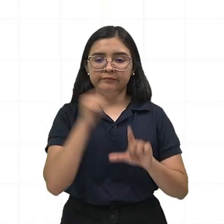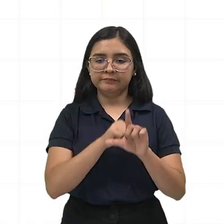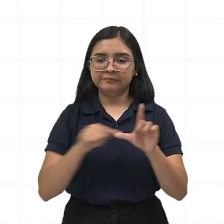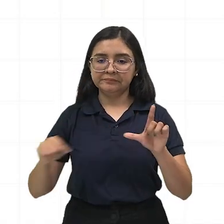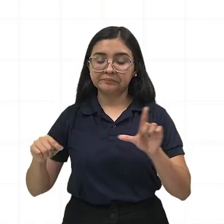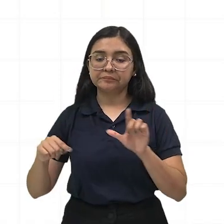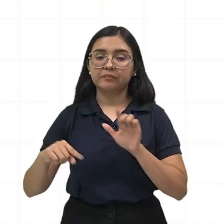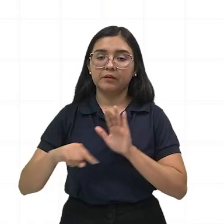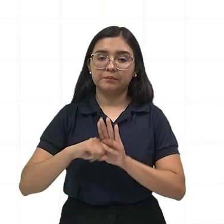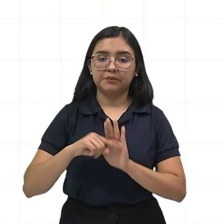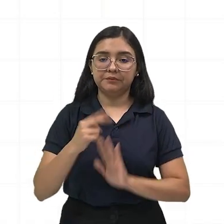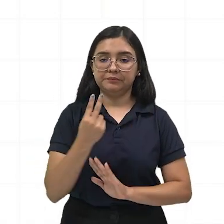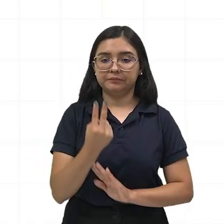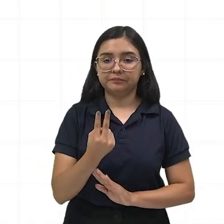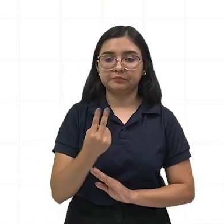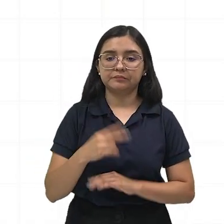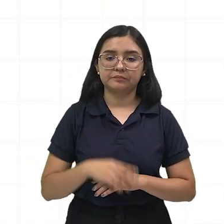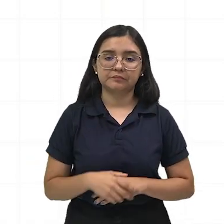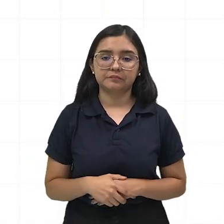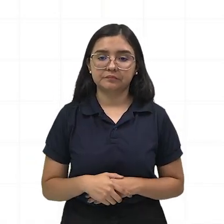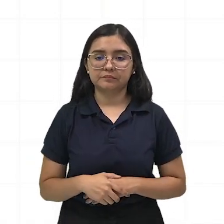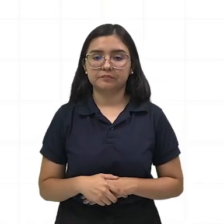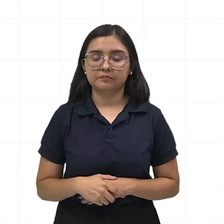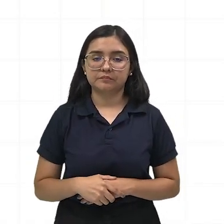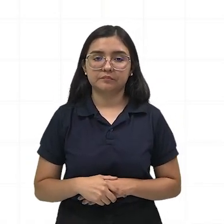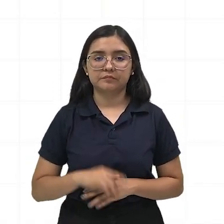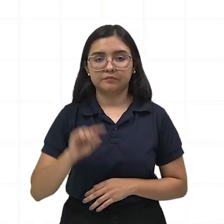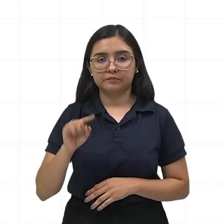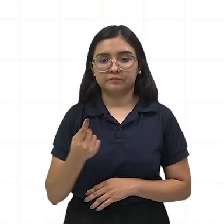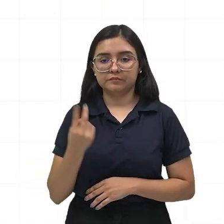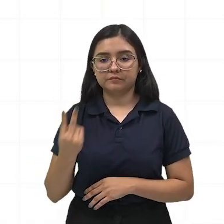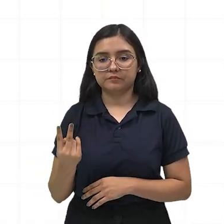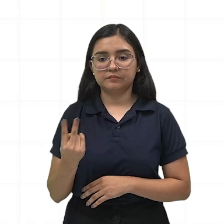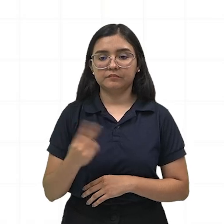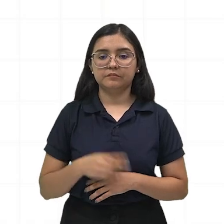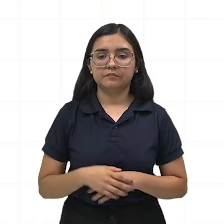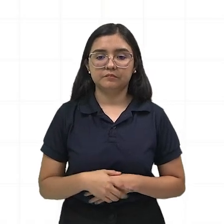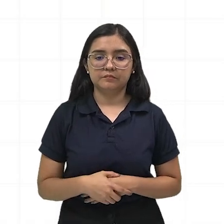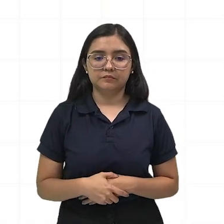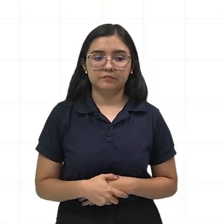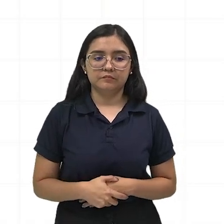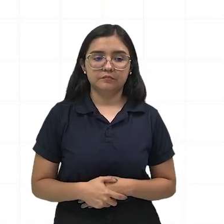-2 e 2.